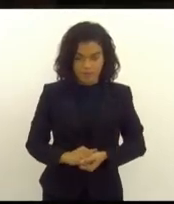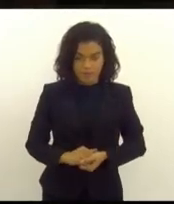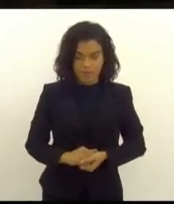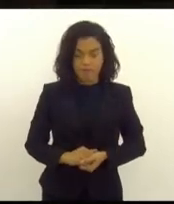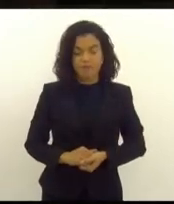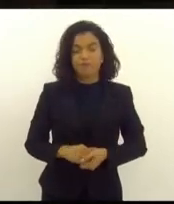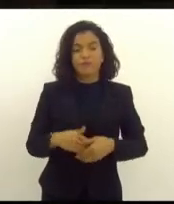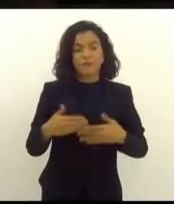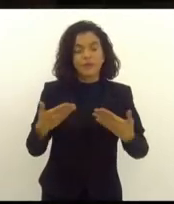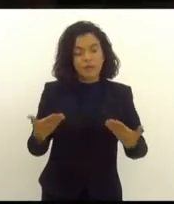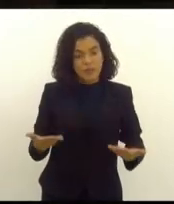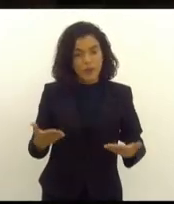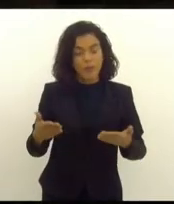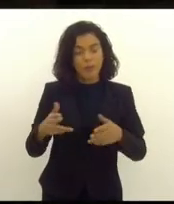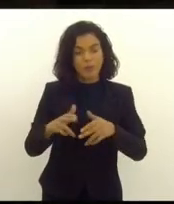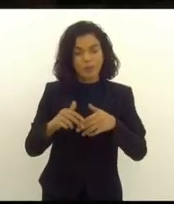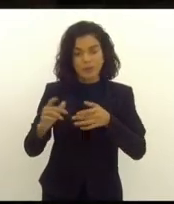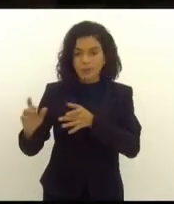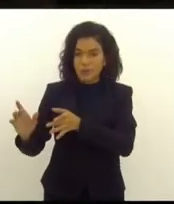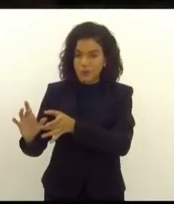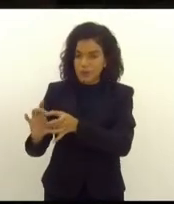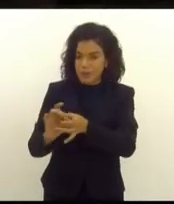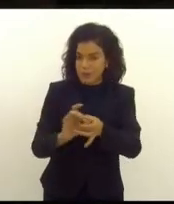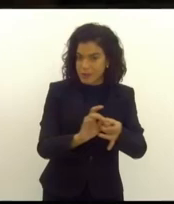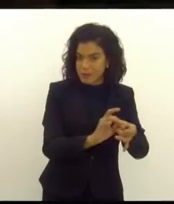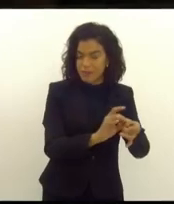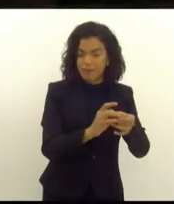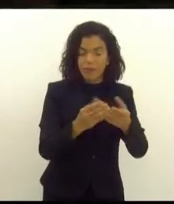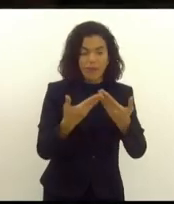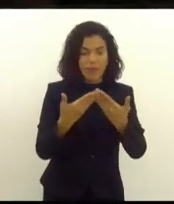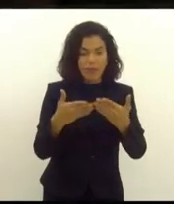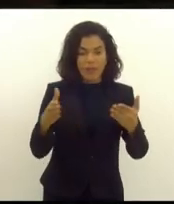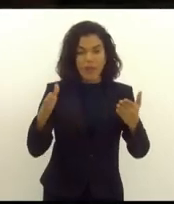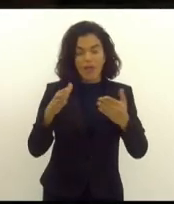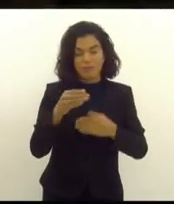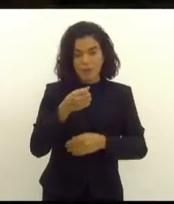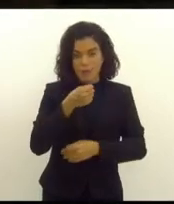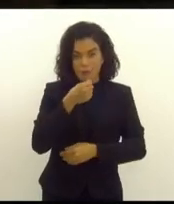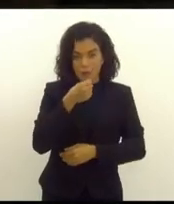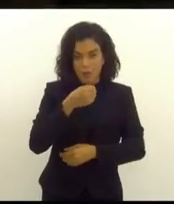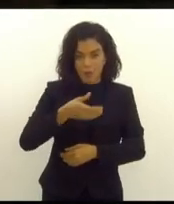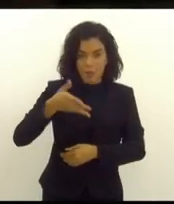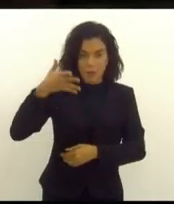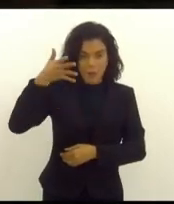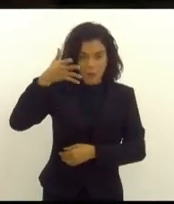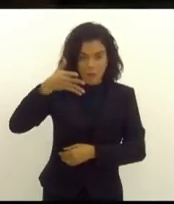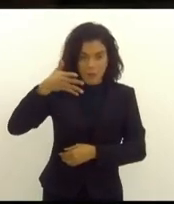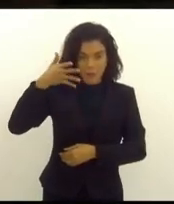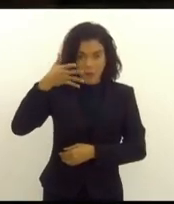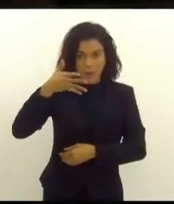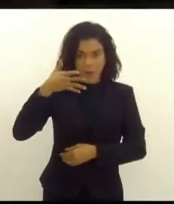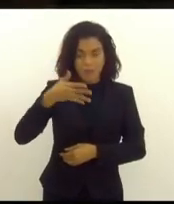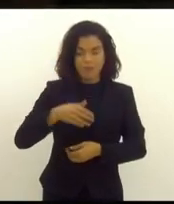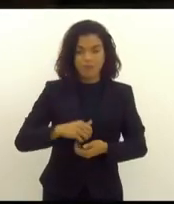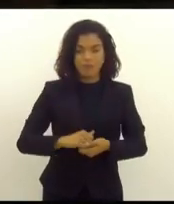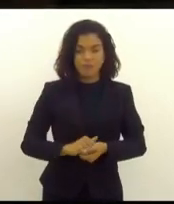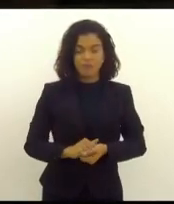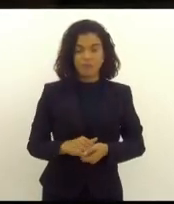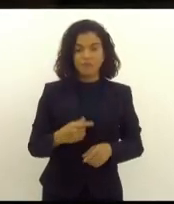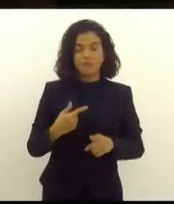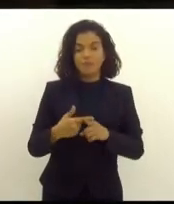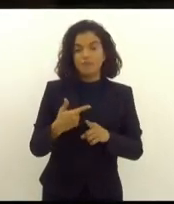e É nesse sentido que abro a minha fala no dia de ontem porque